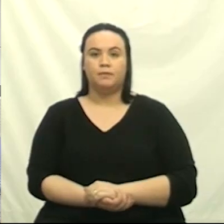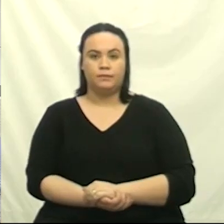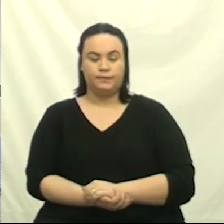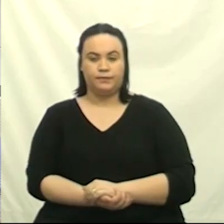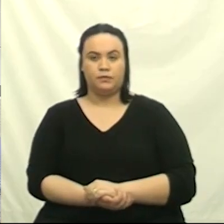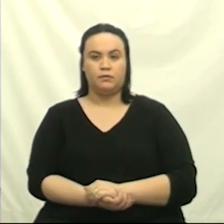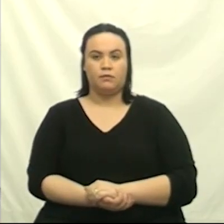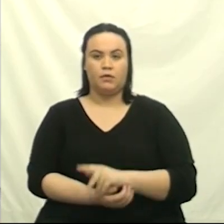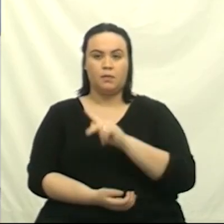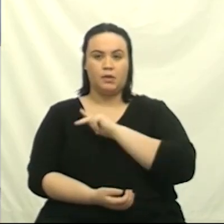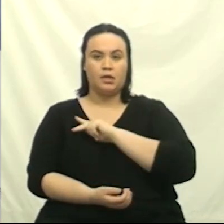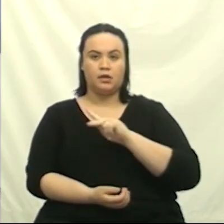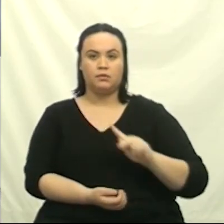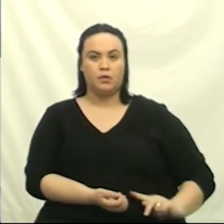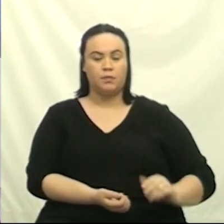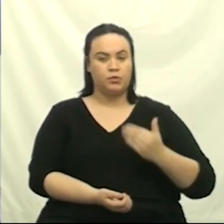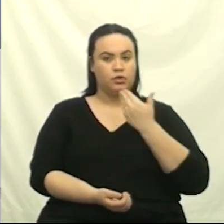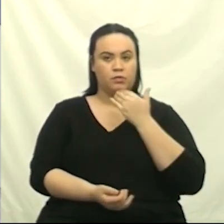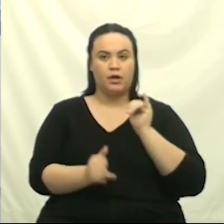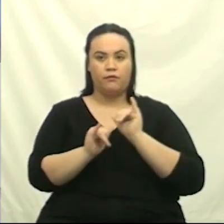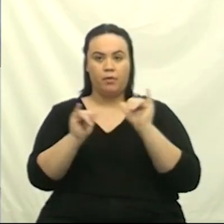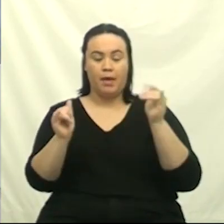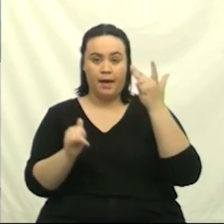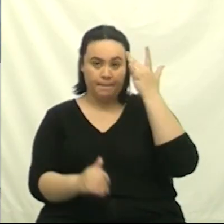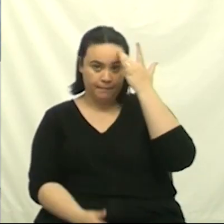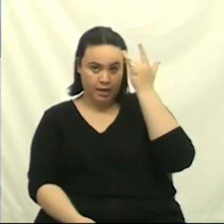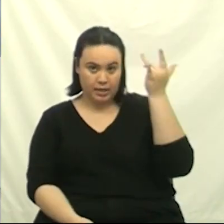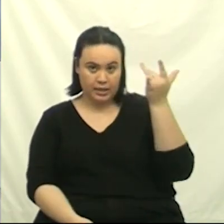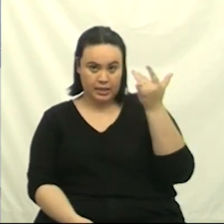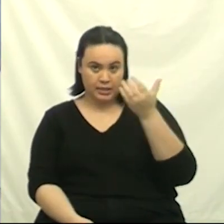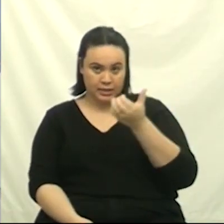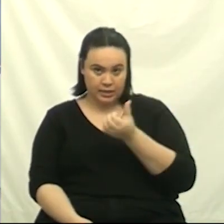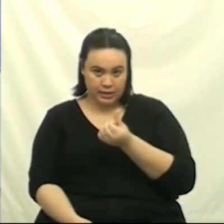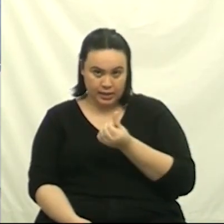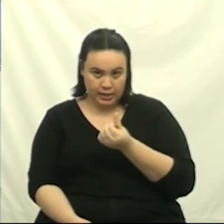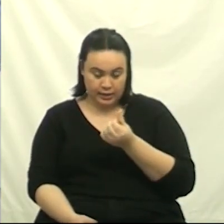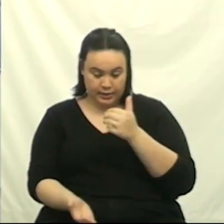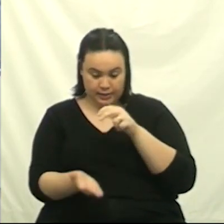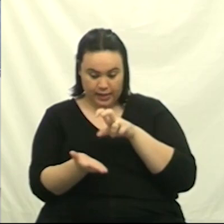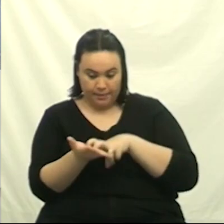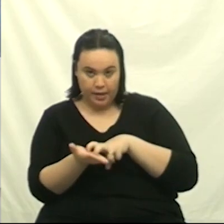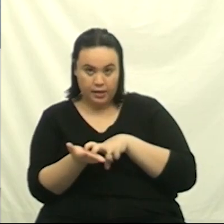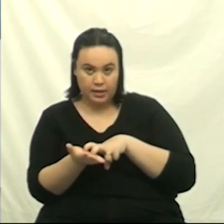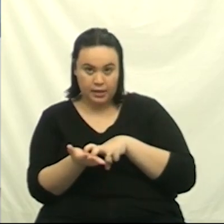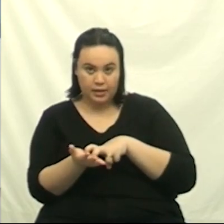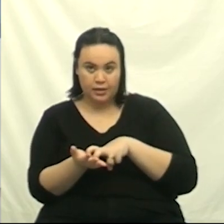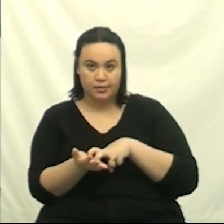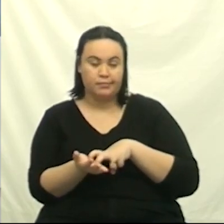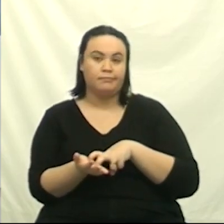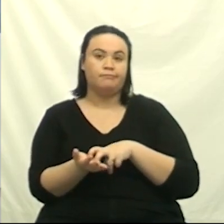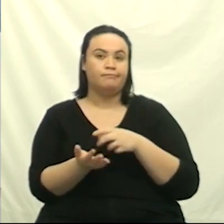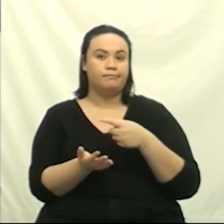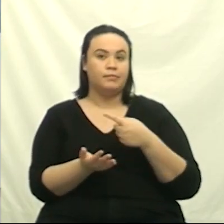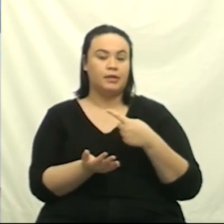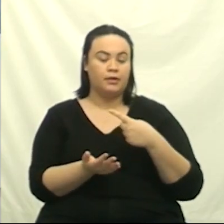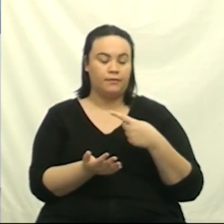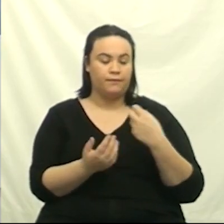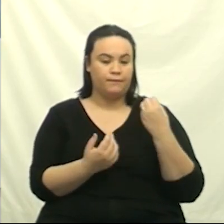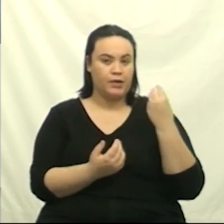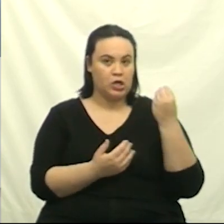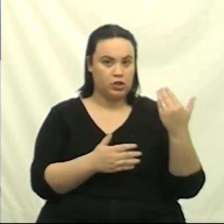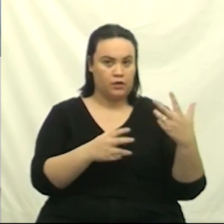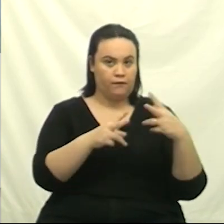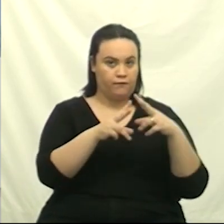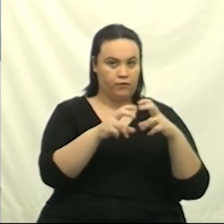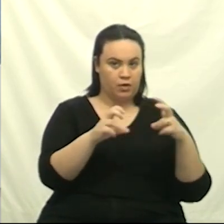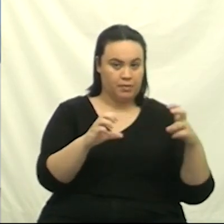presidente a minha questão de ordem é para informar que amanhã às 6 da manhã nós estaremos indo a Florianópolis